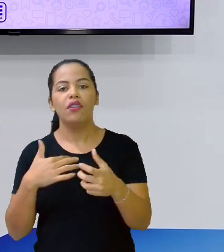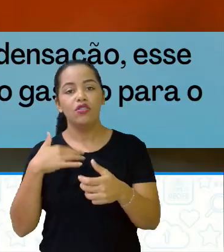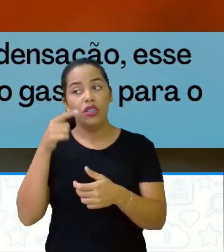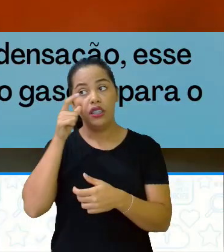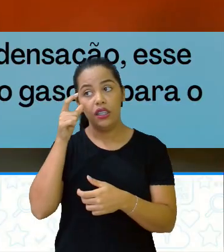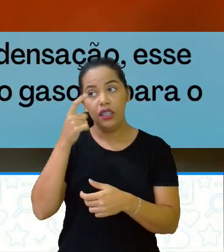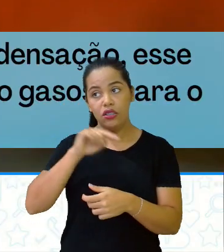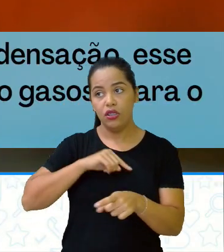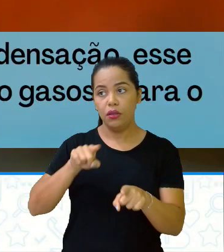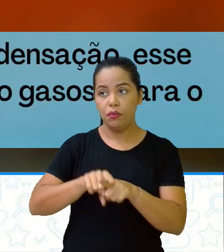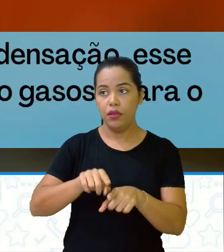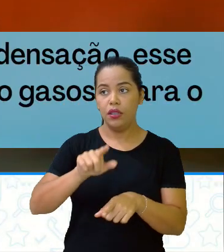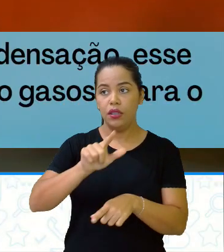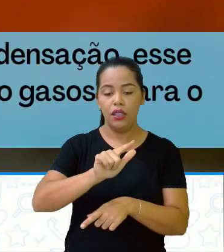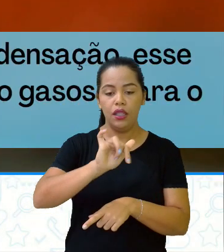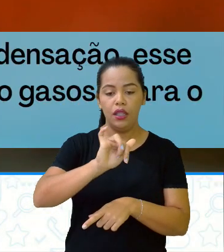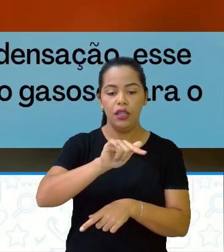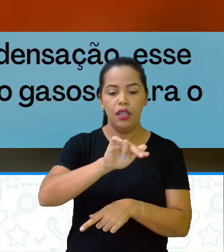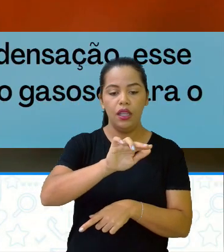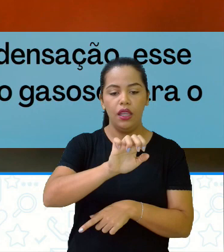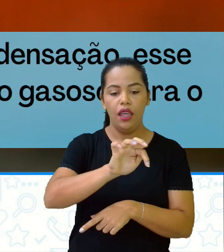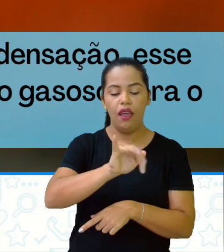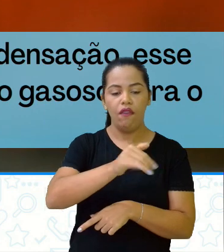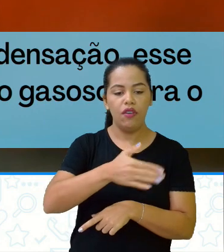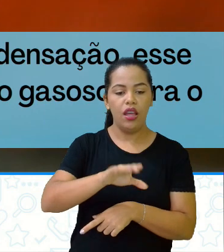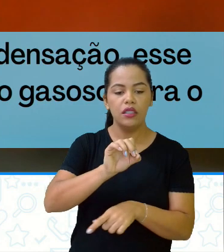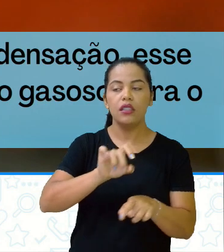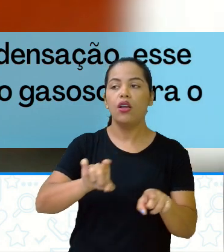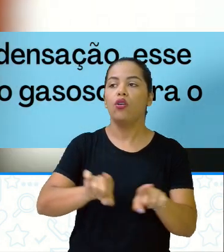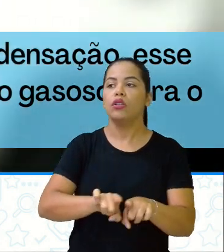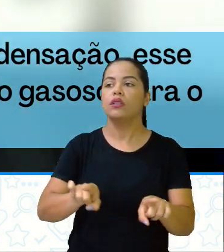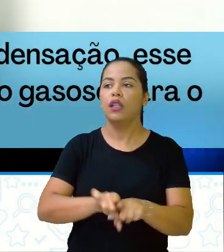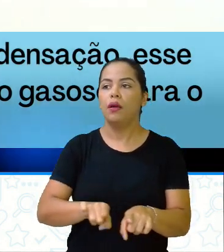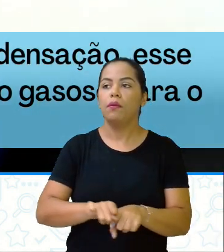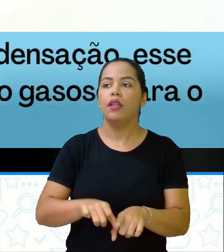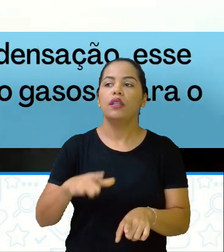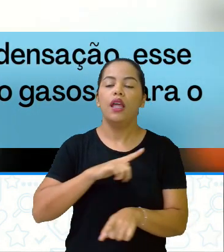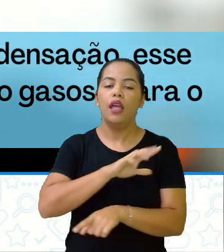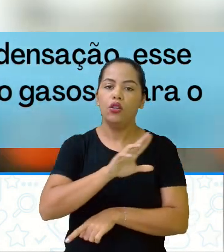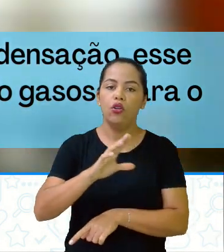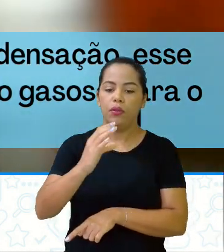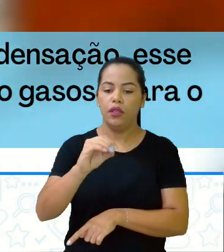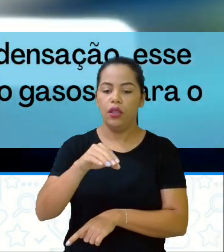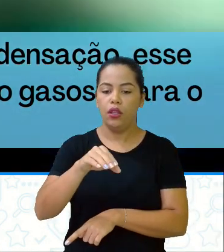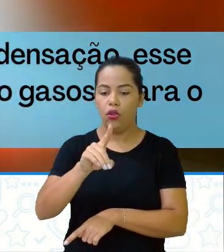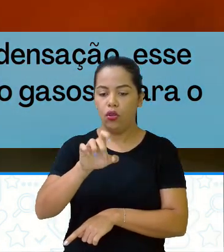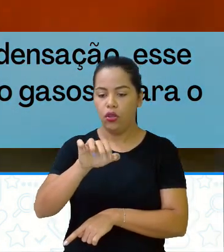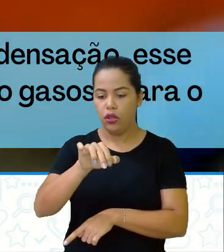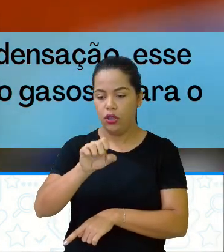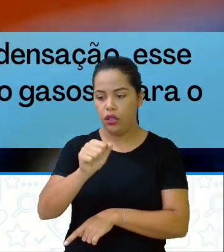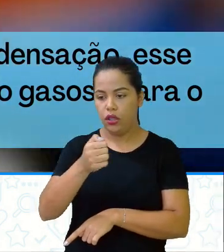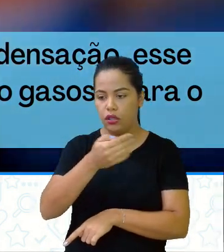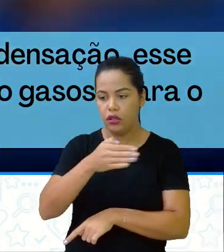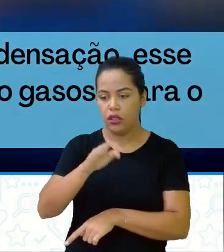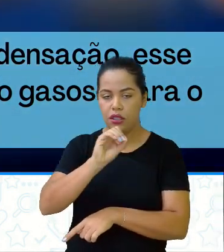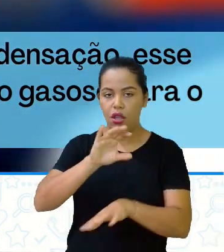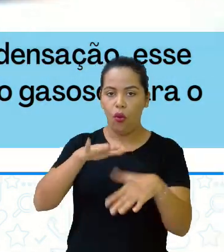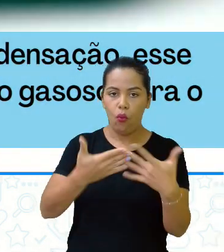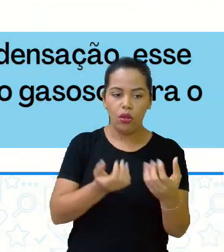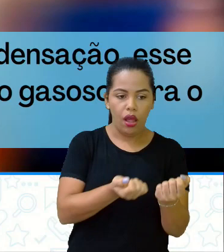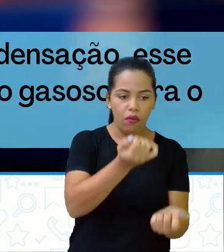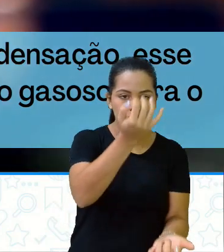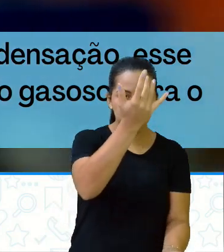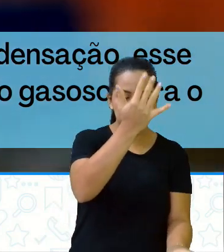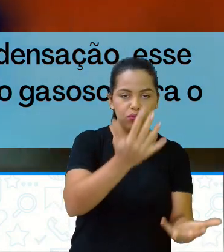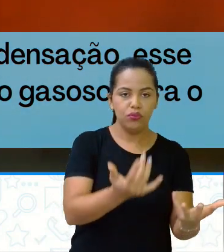também a gente tem a liquefação, que também é chamada de condensação. É que quando ela sai do estado gasoso